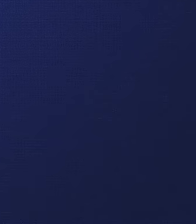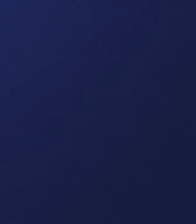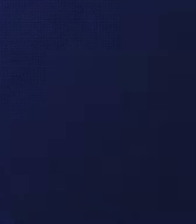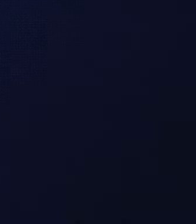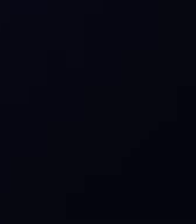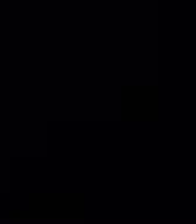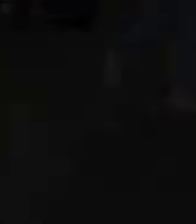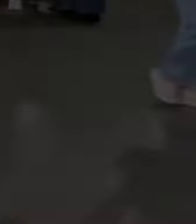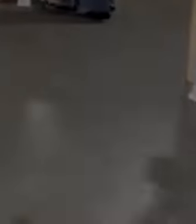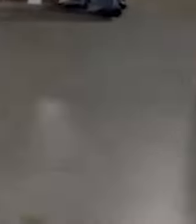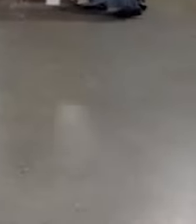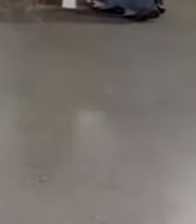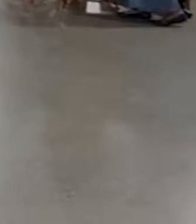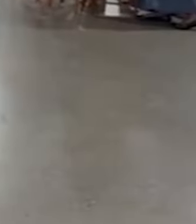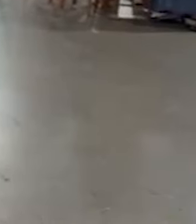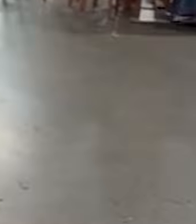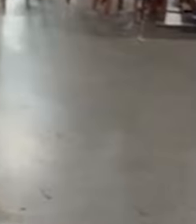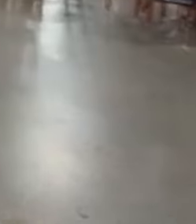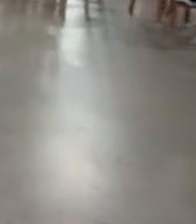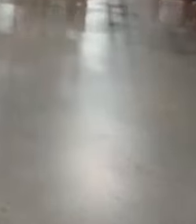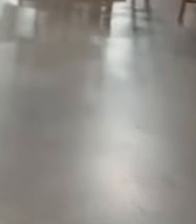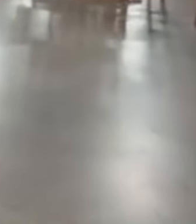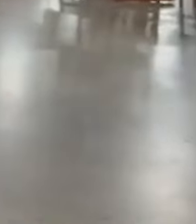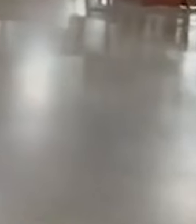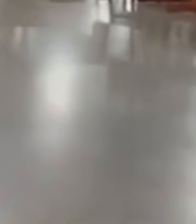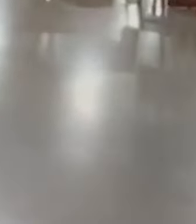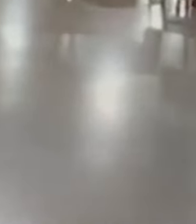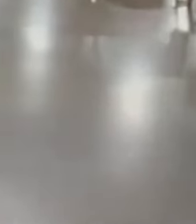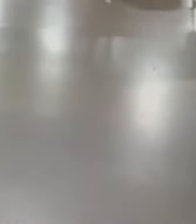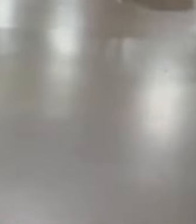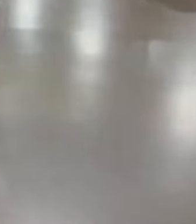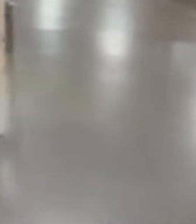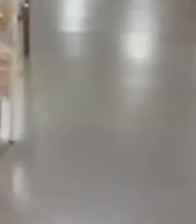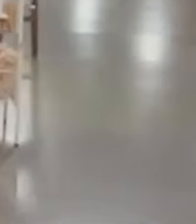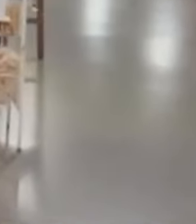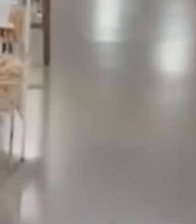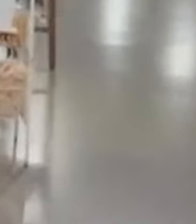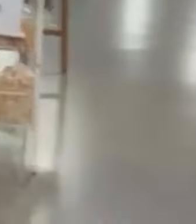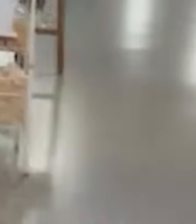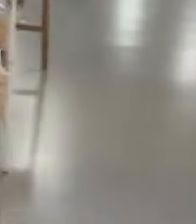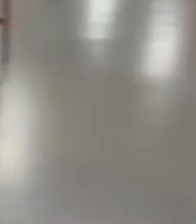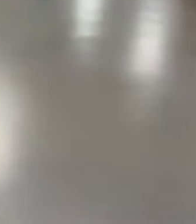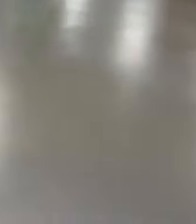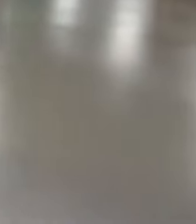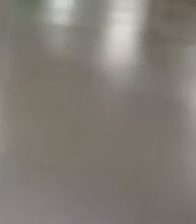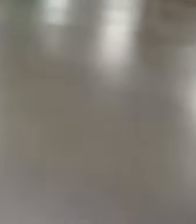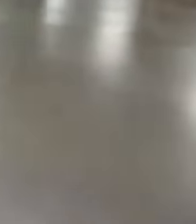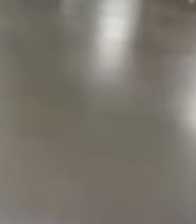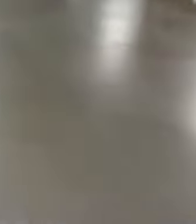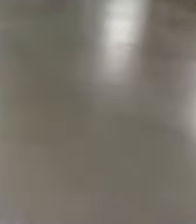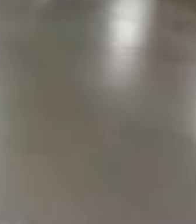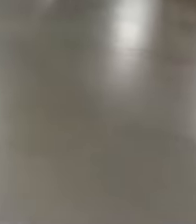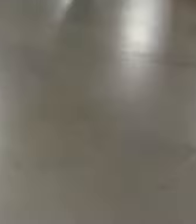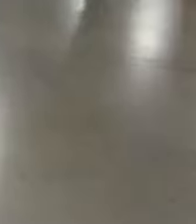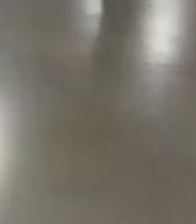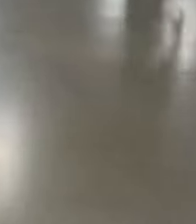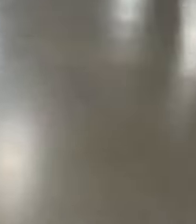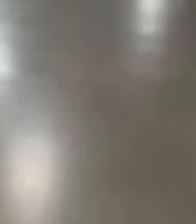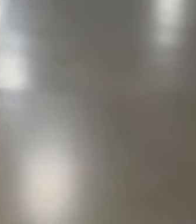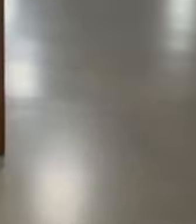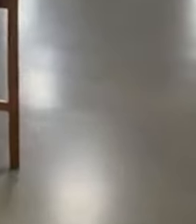rapaz Olá estou entrando agora no Jet Park Olha que Tuma bonitao